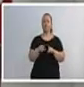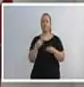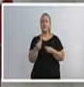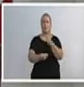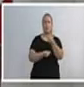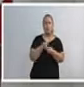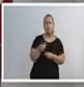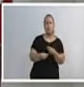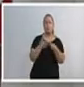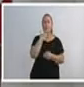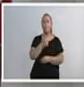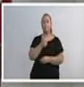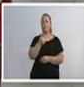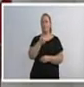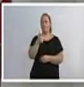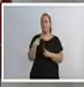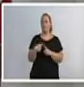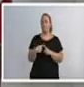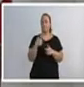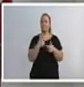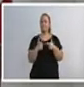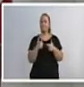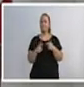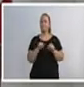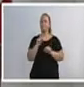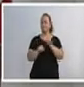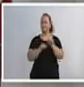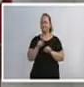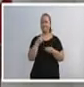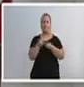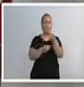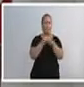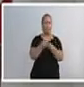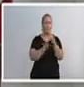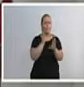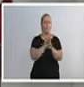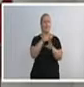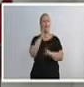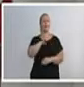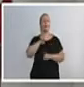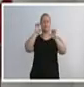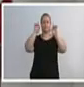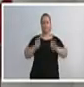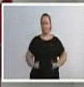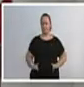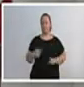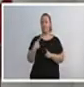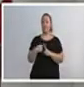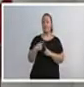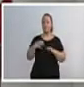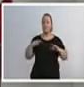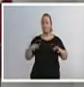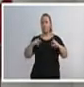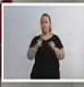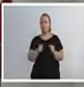essa situação, porque um grande problema que a gente tem é o seguinte, é a identificação do deficiente. porque nem toda deficiência é uma deficiência